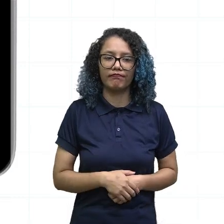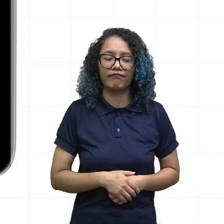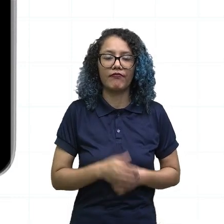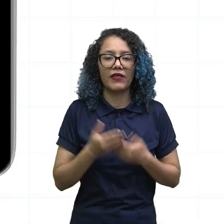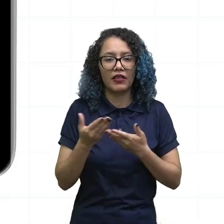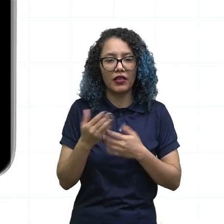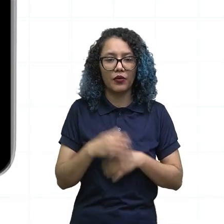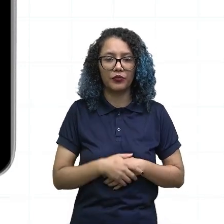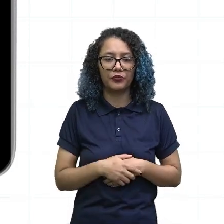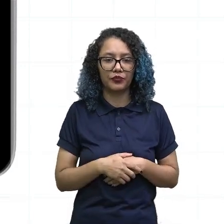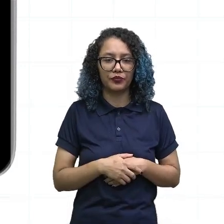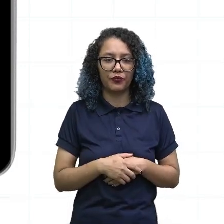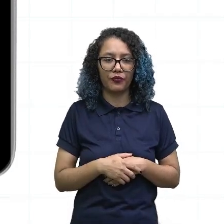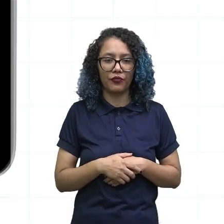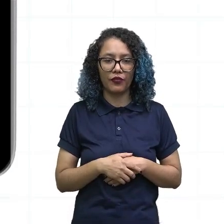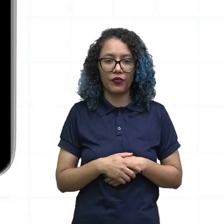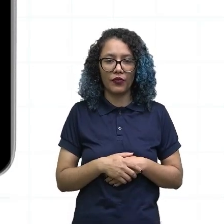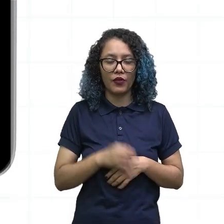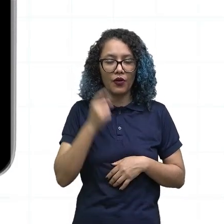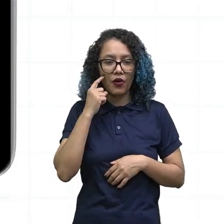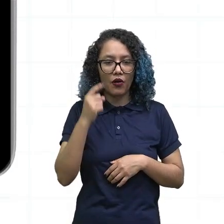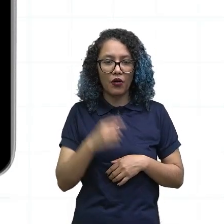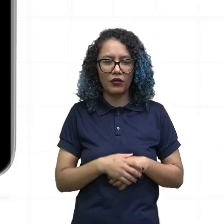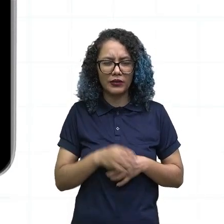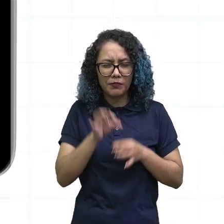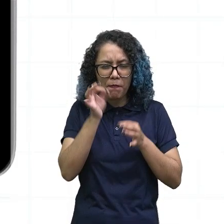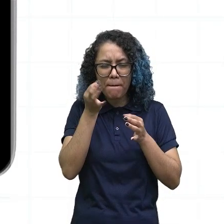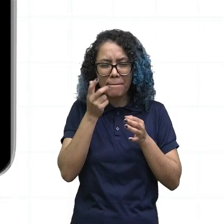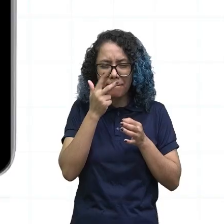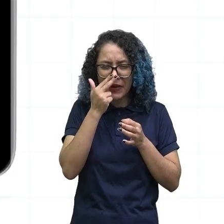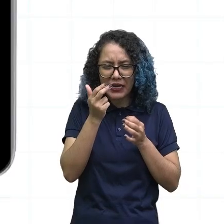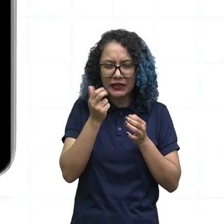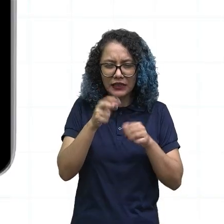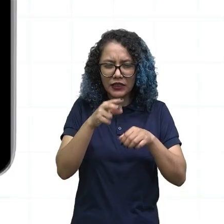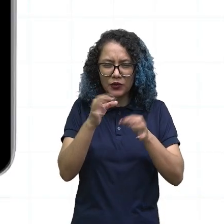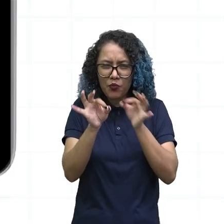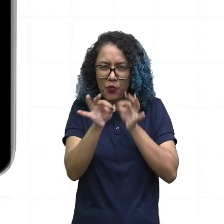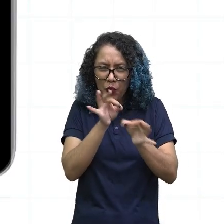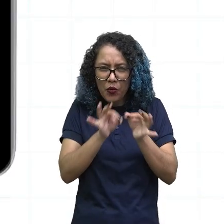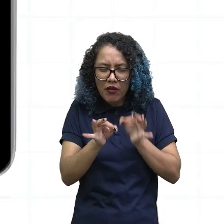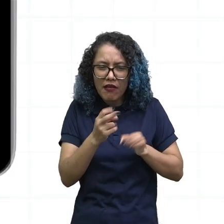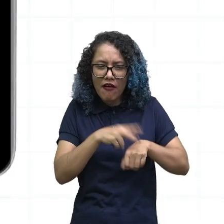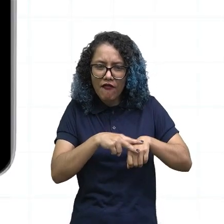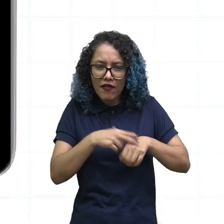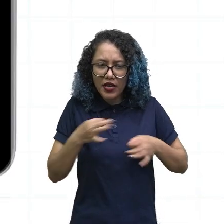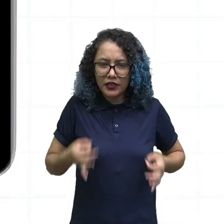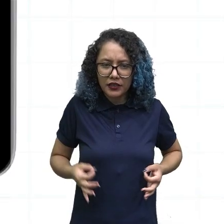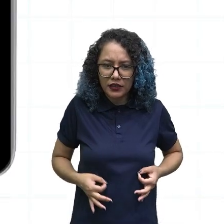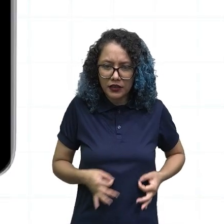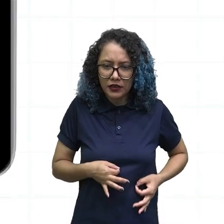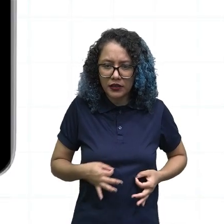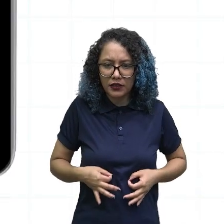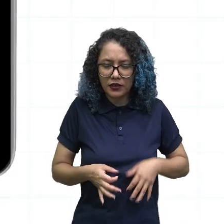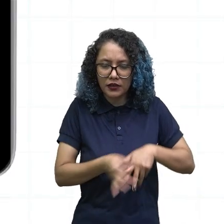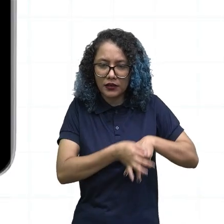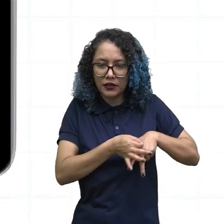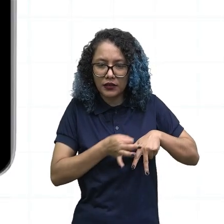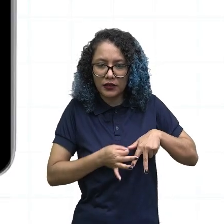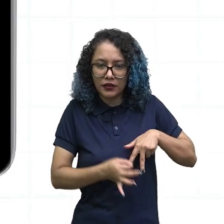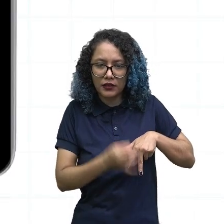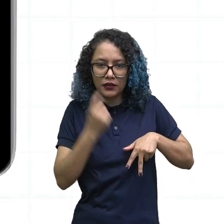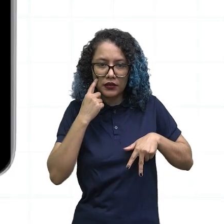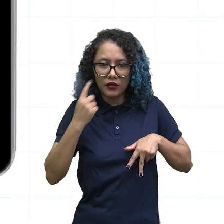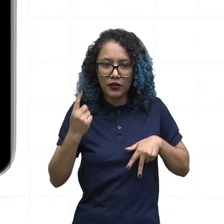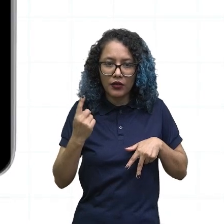estruturas maiores, né, que a gente observa aqui como se fossem umas bolinhas verdes, uns grãozinhos verdes maiorzinhos